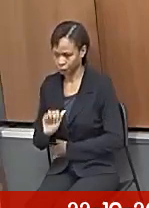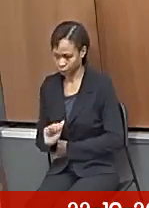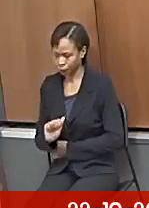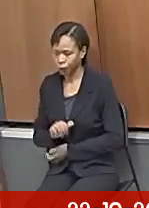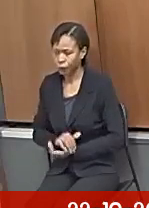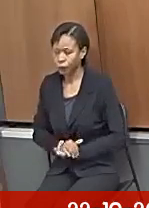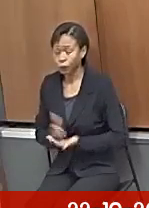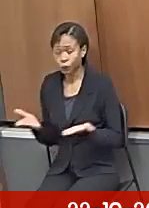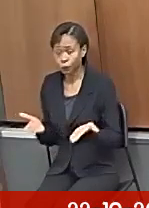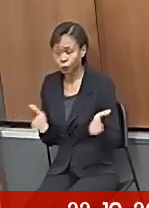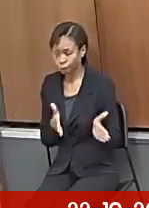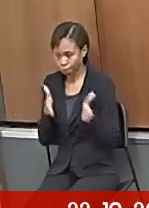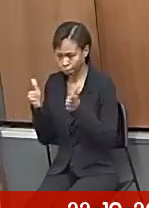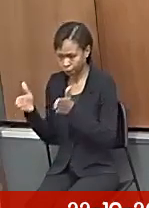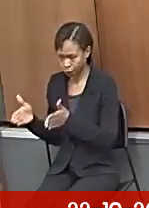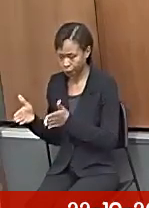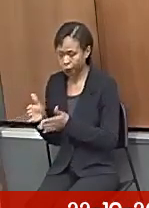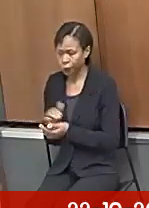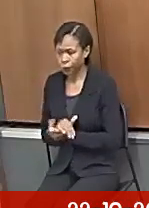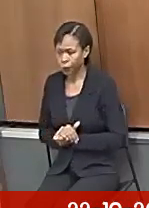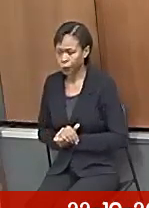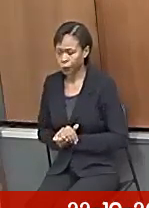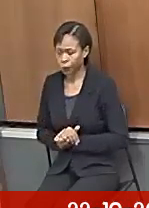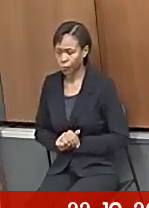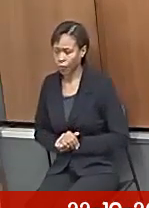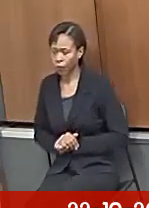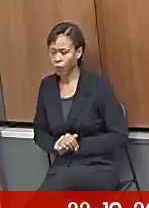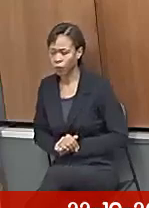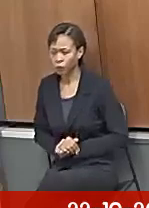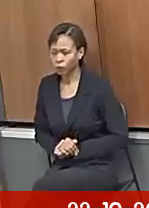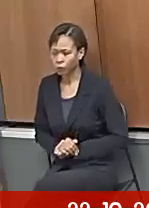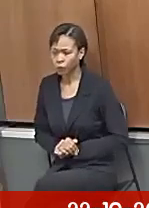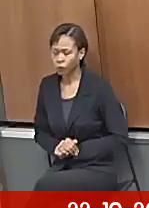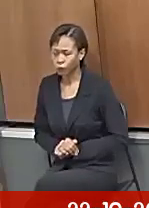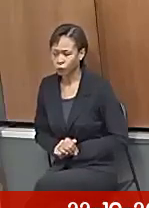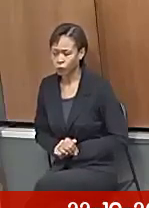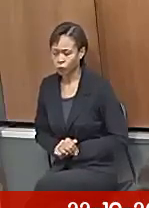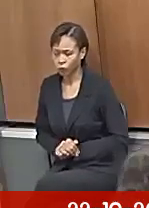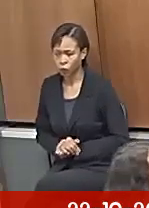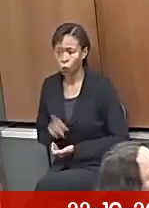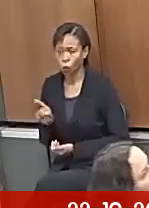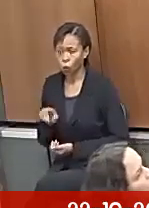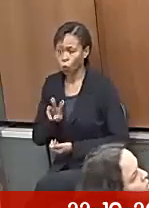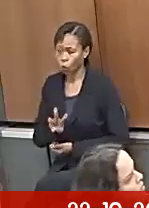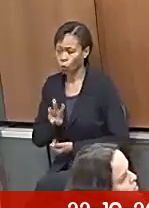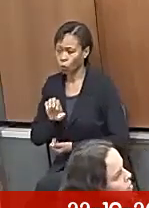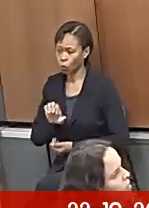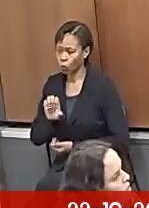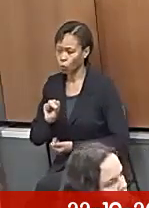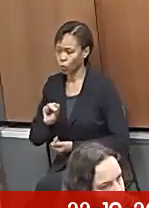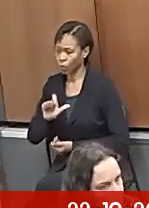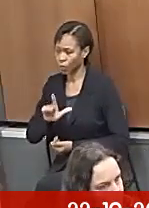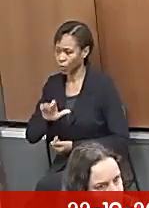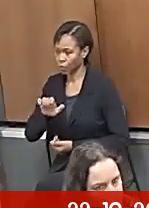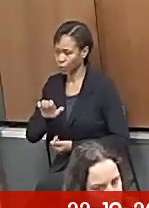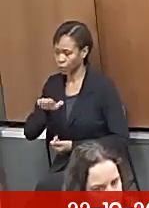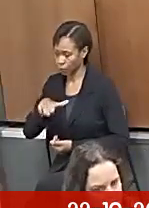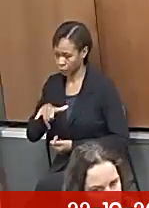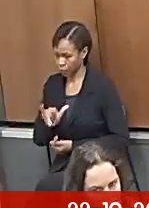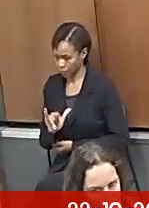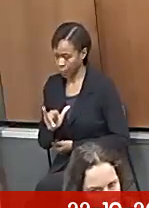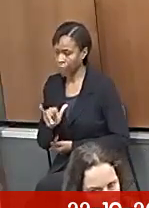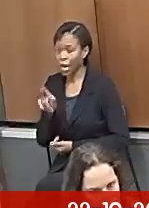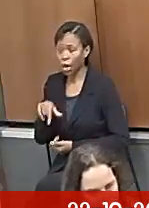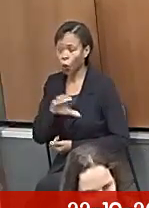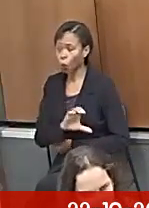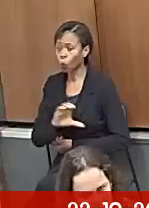Vou passar aqui, então, antes de passar para a doutora Carla, o Wesley, vamos passar aqui para o Wesley Barbosa